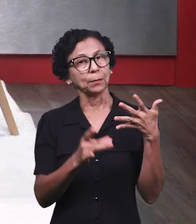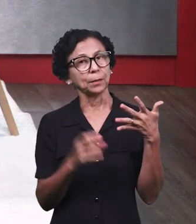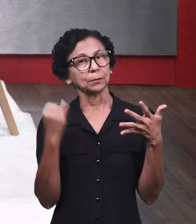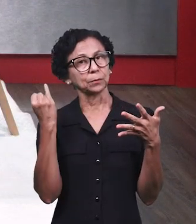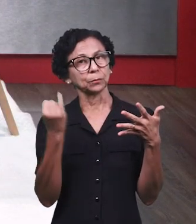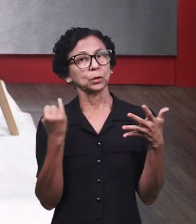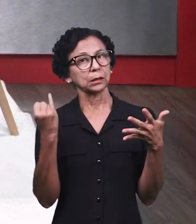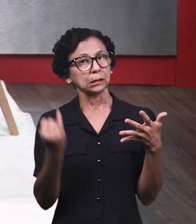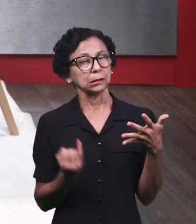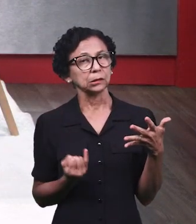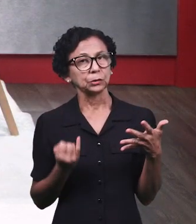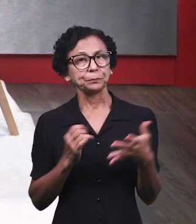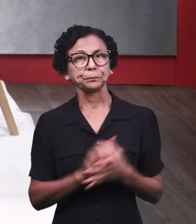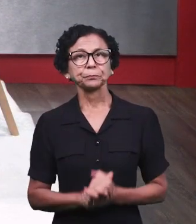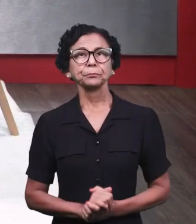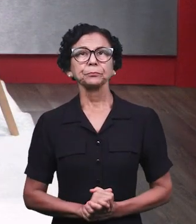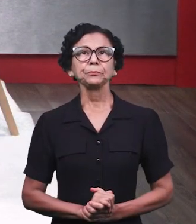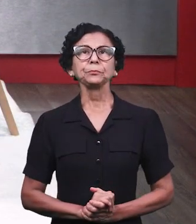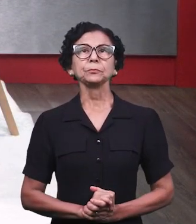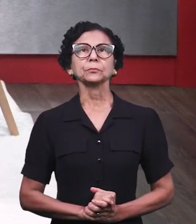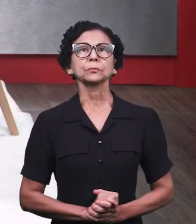passo é muito importante.